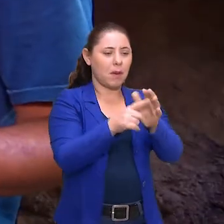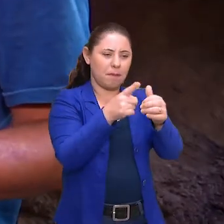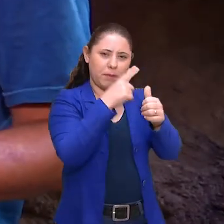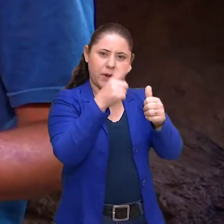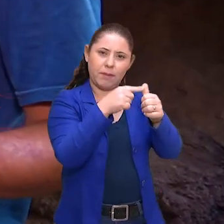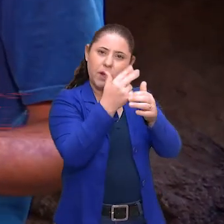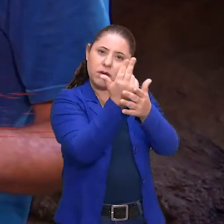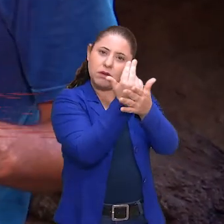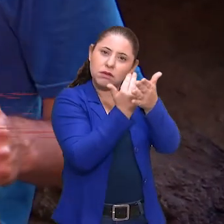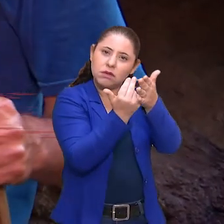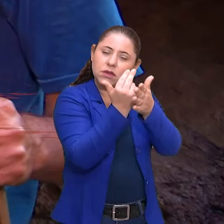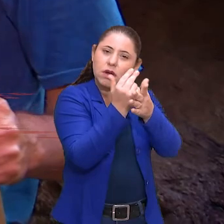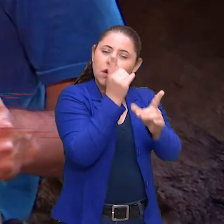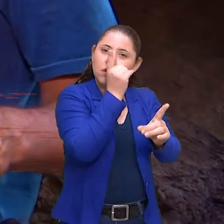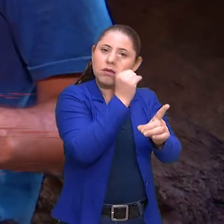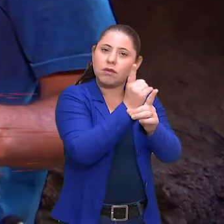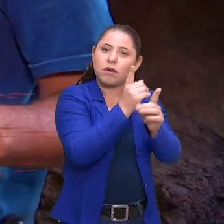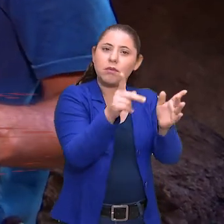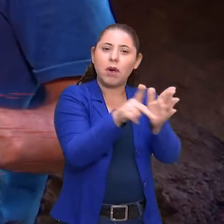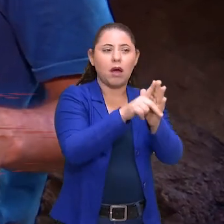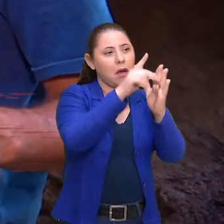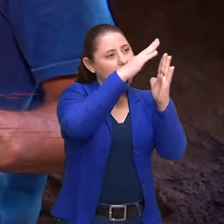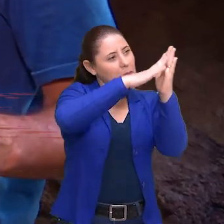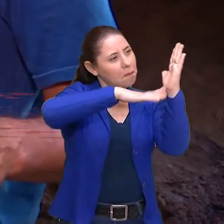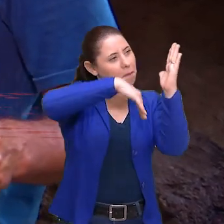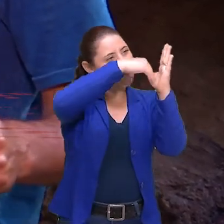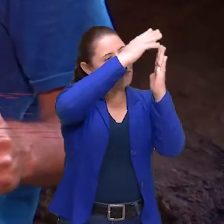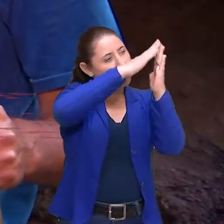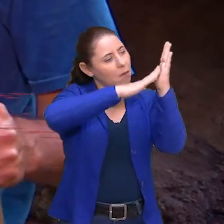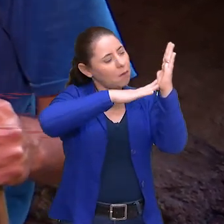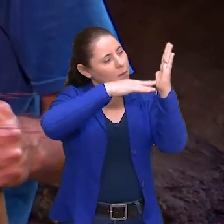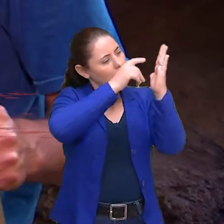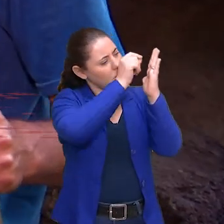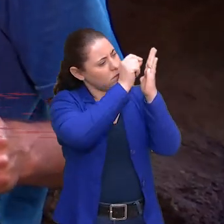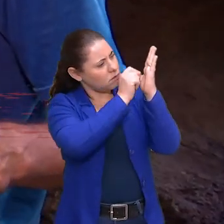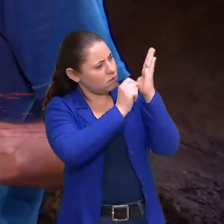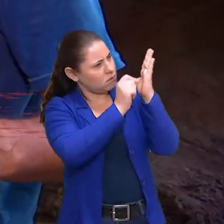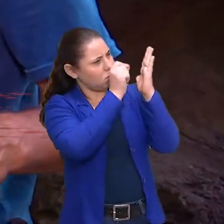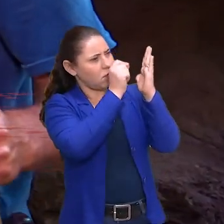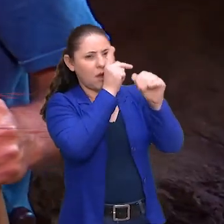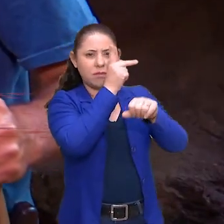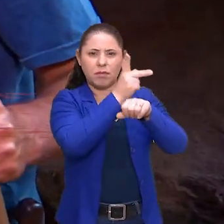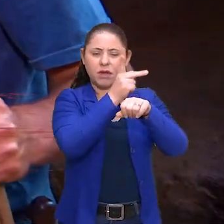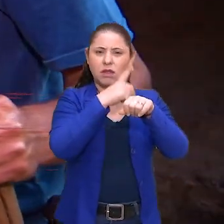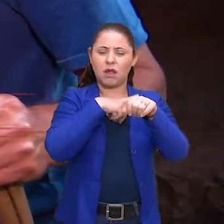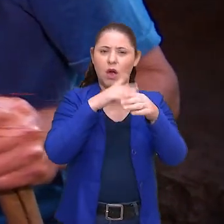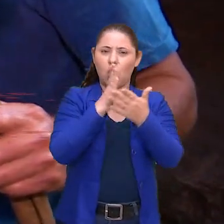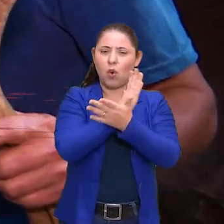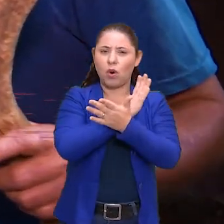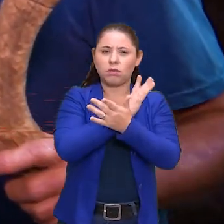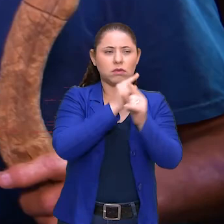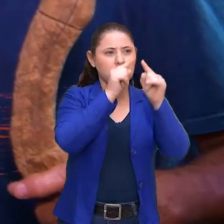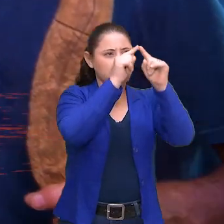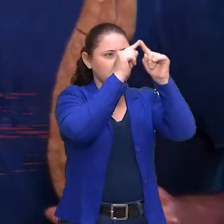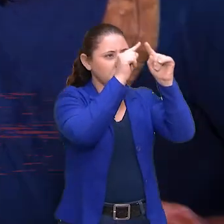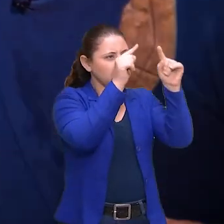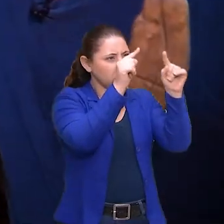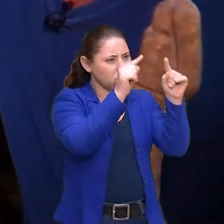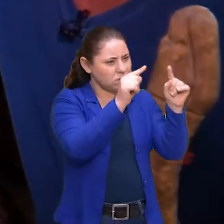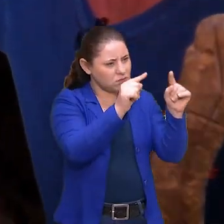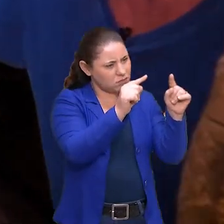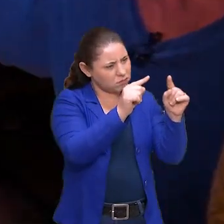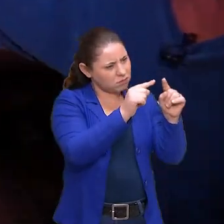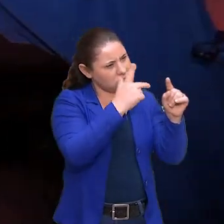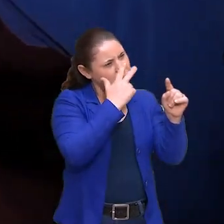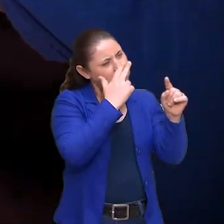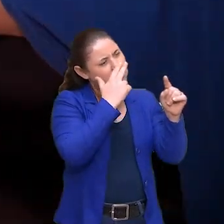Essa é a primeira arte rupestre que a gente encontrou na composição de pintura rupestre, né? Então ela tem um elemento